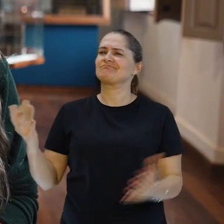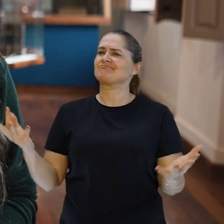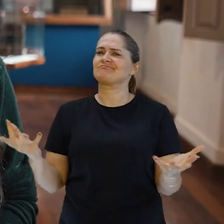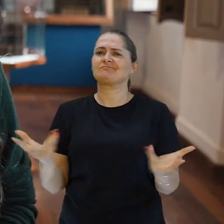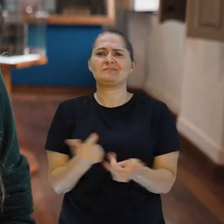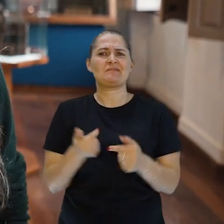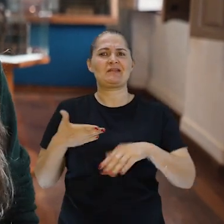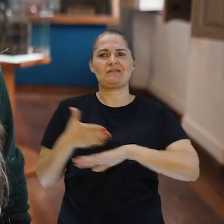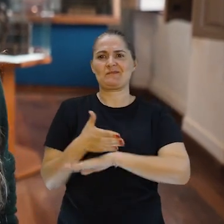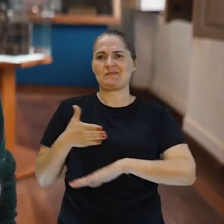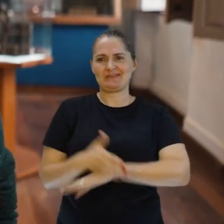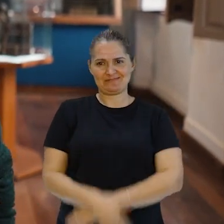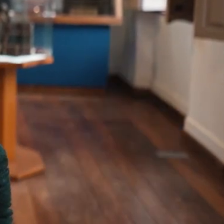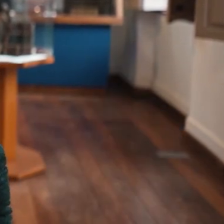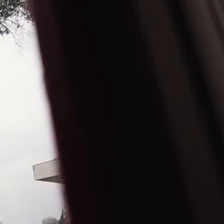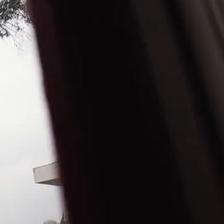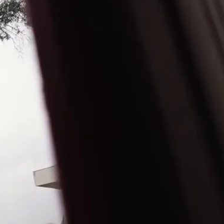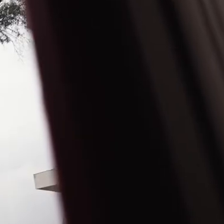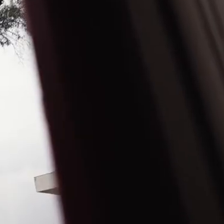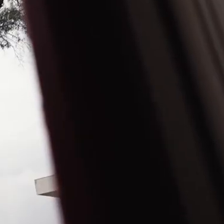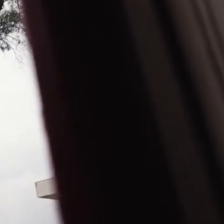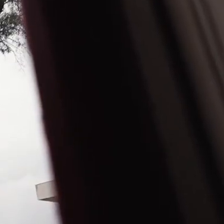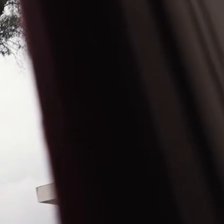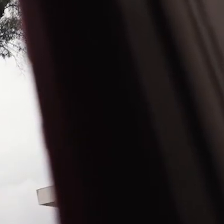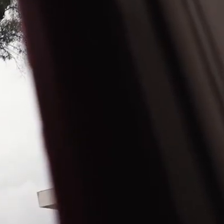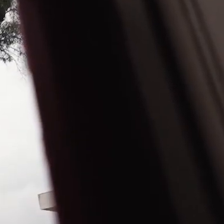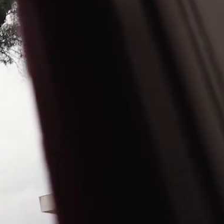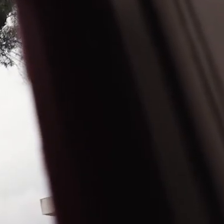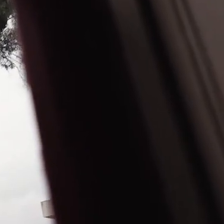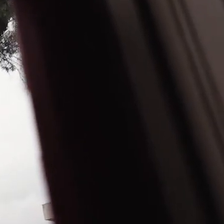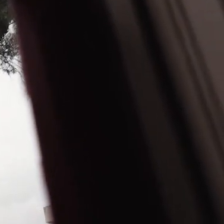Então foi maravilhoso poder estar aqui.